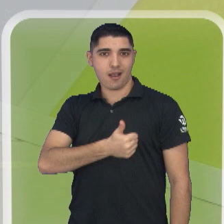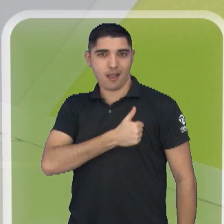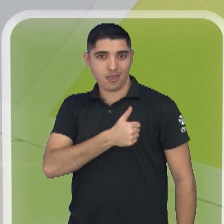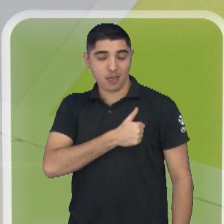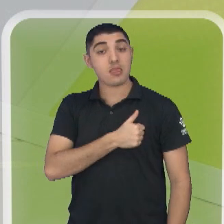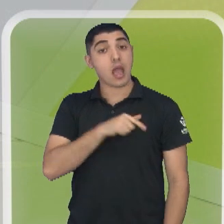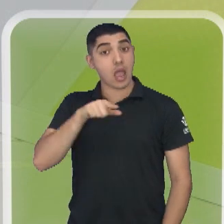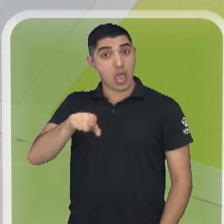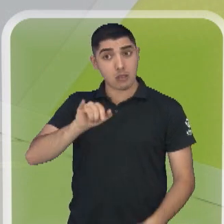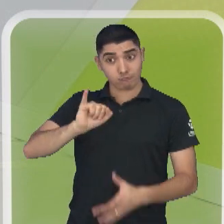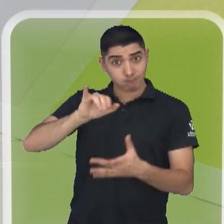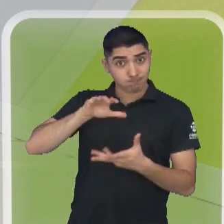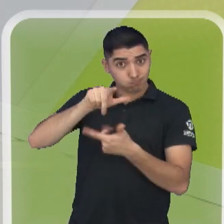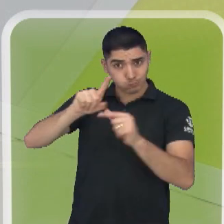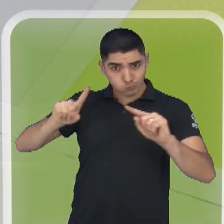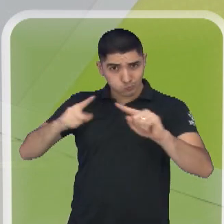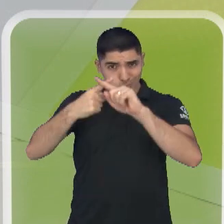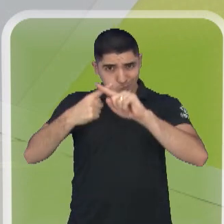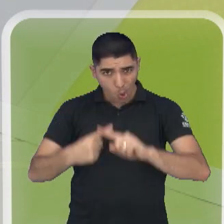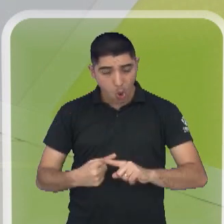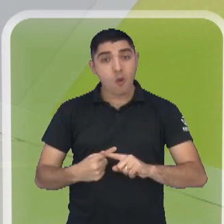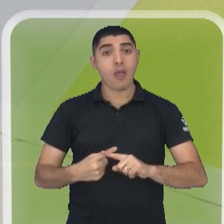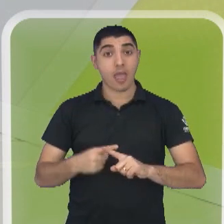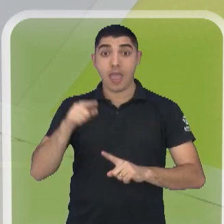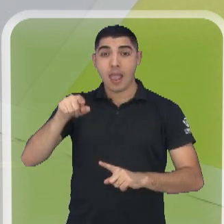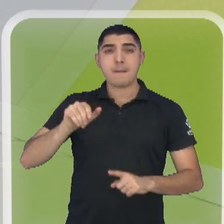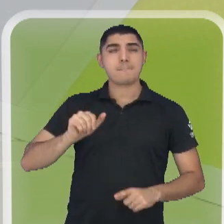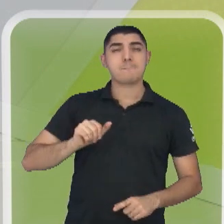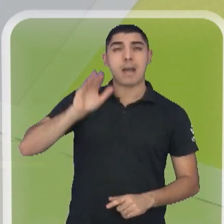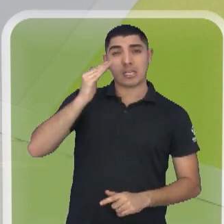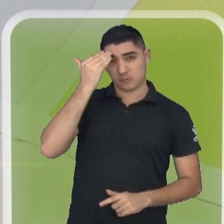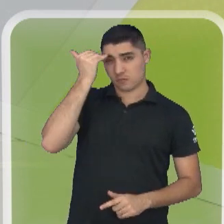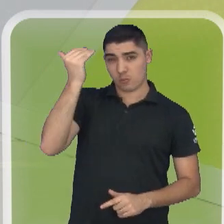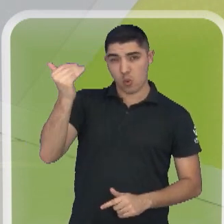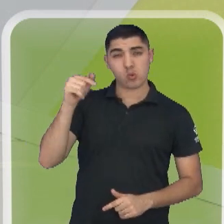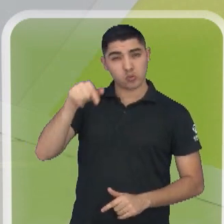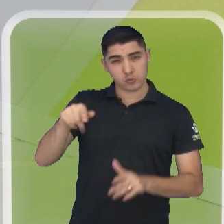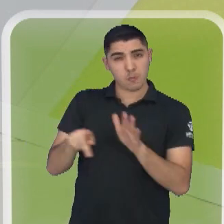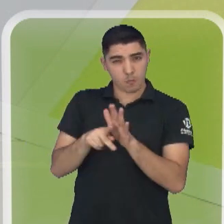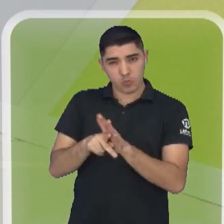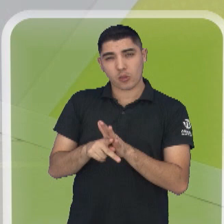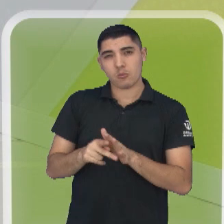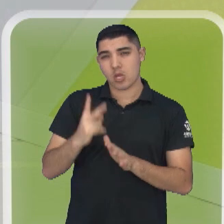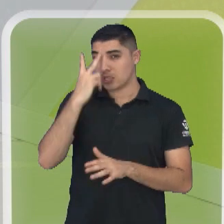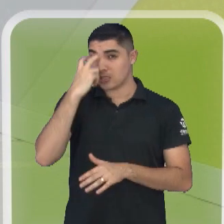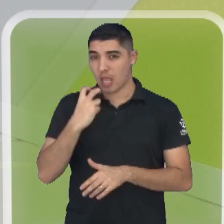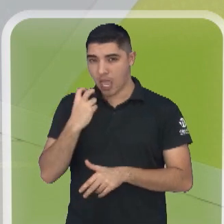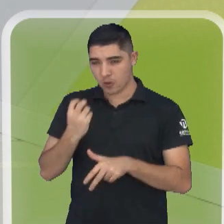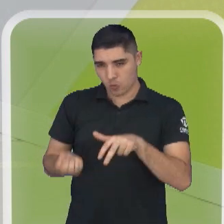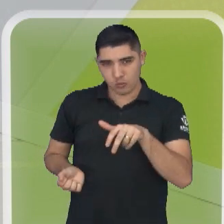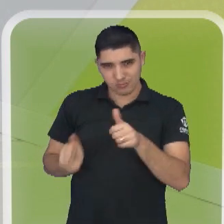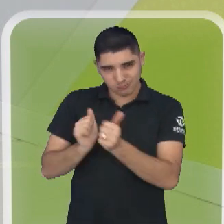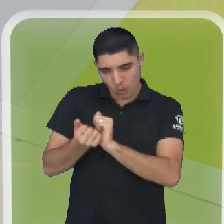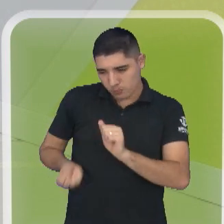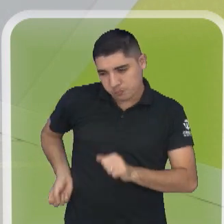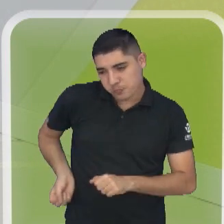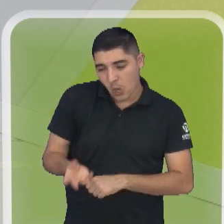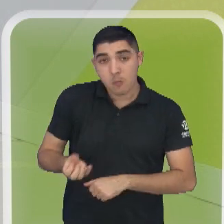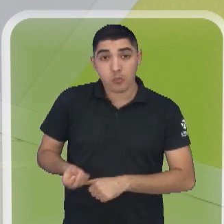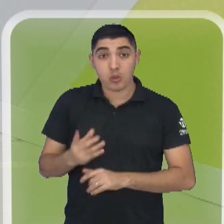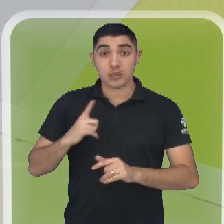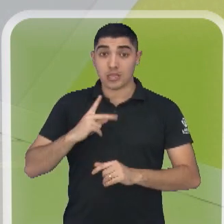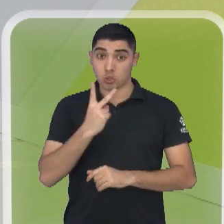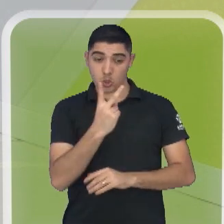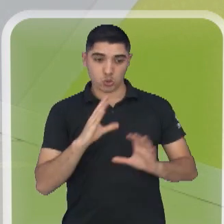torneio internacional é um dos maiores da modalidade e contará com 8 times masculinos divididos em 2